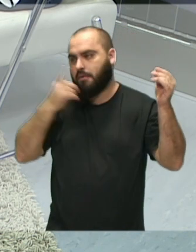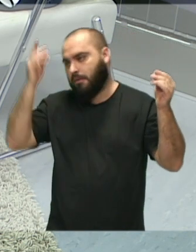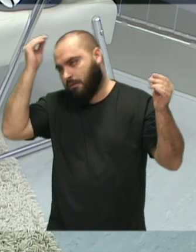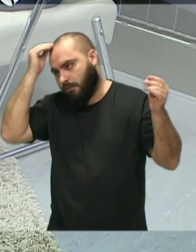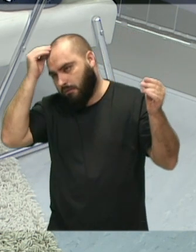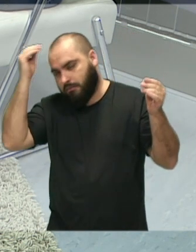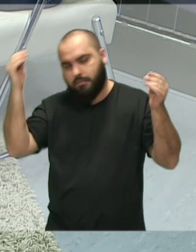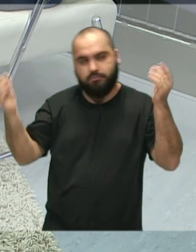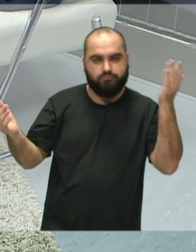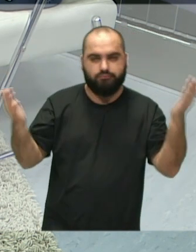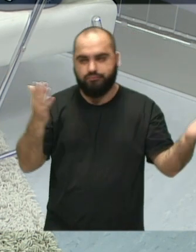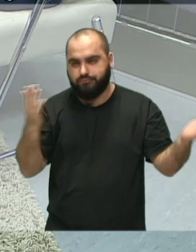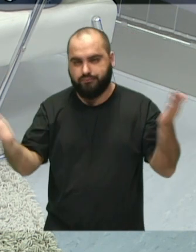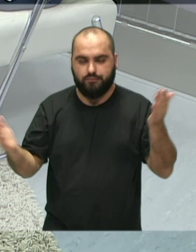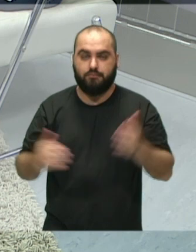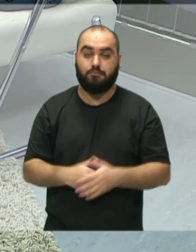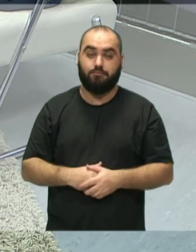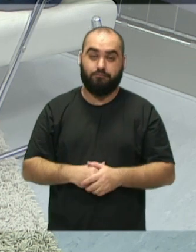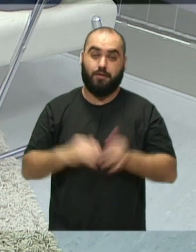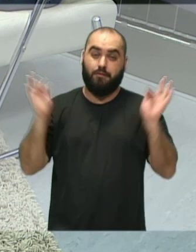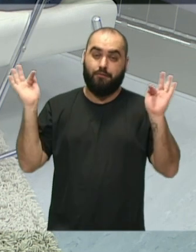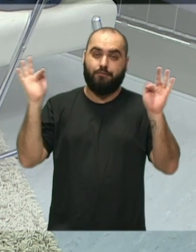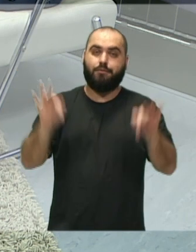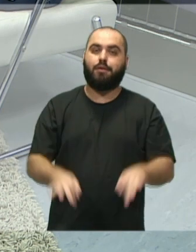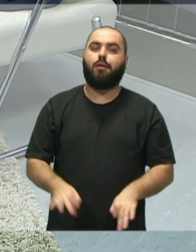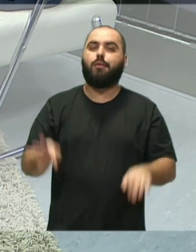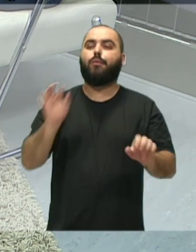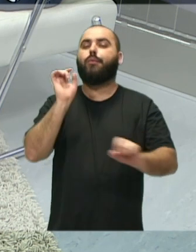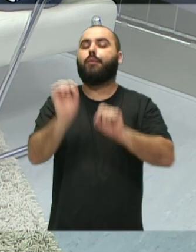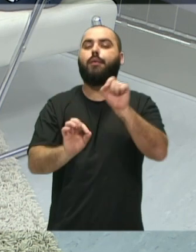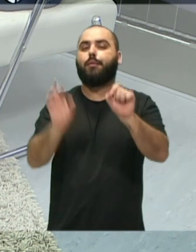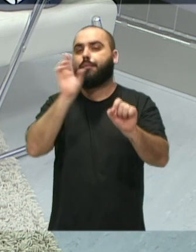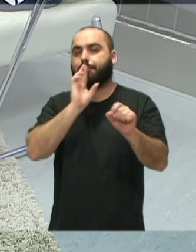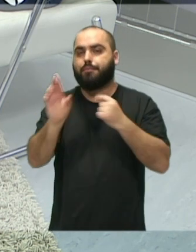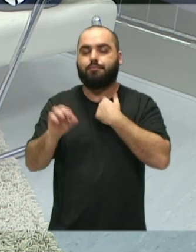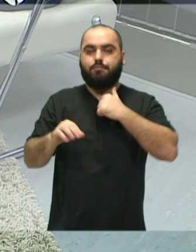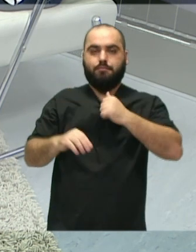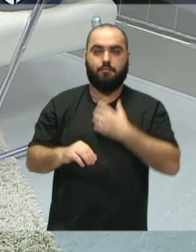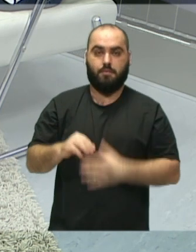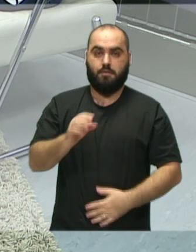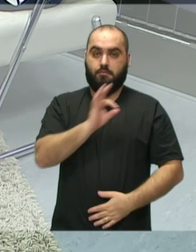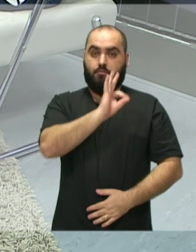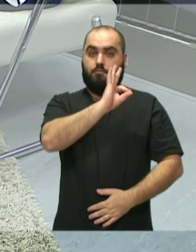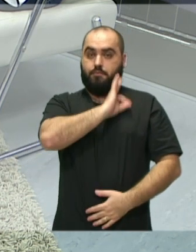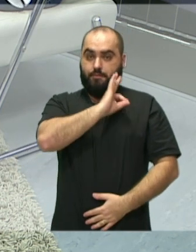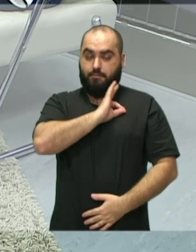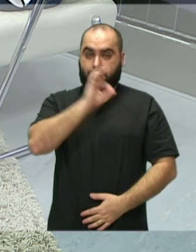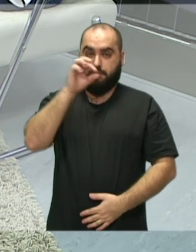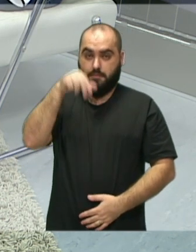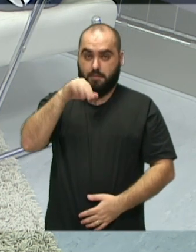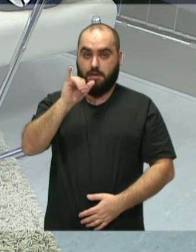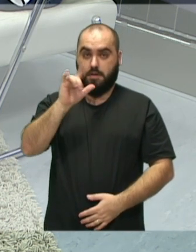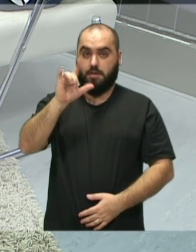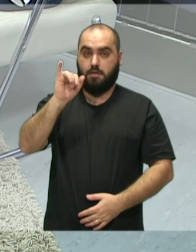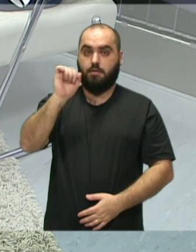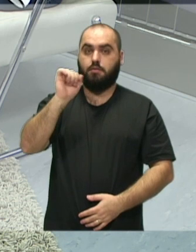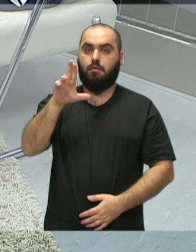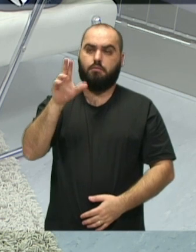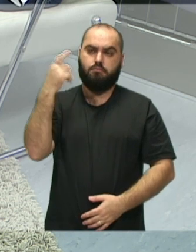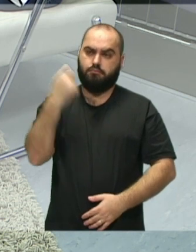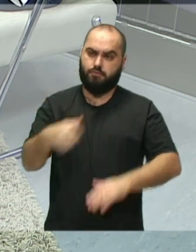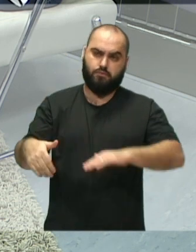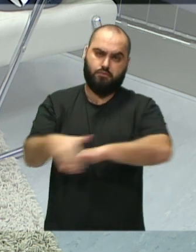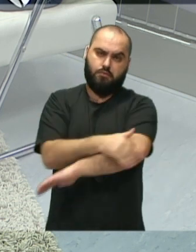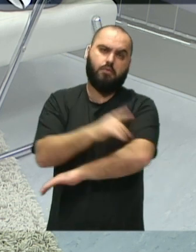tentar resolver. No final das contas, a conclusão é o seguinte, a polícia militar, ela tem que estar na rua. E tem pouco